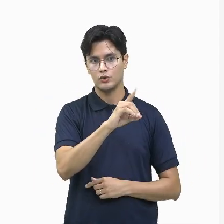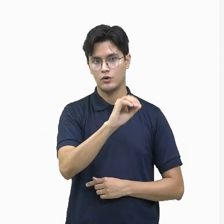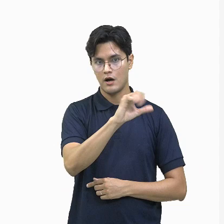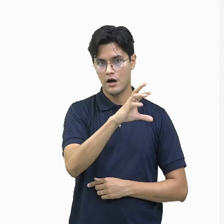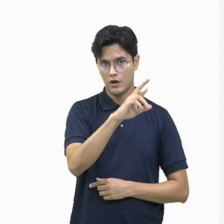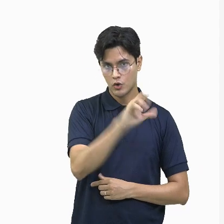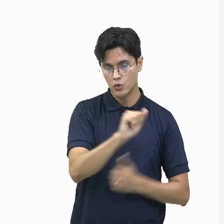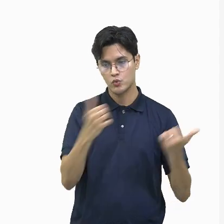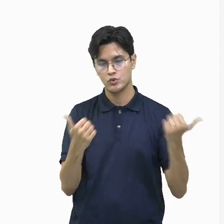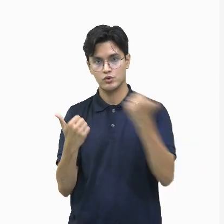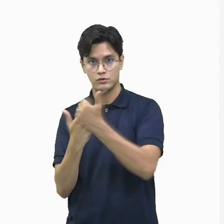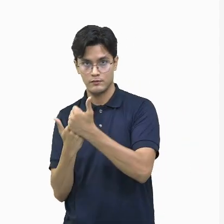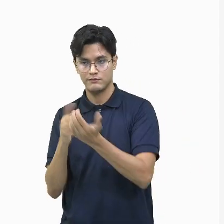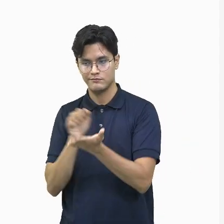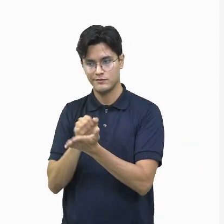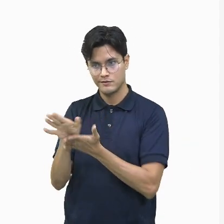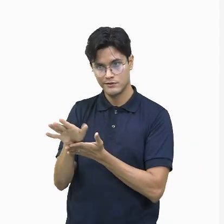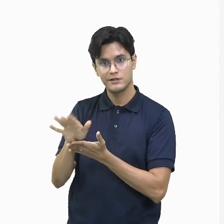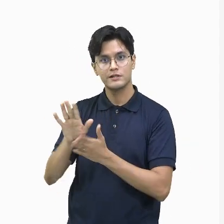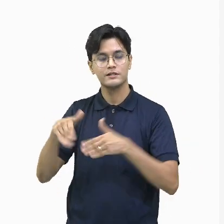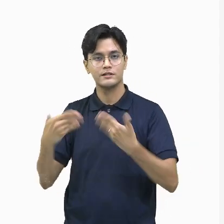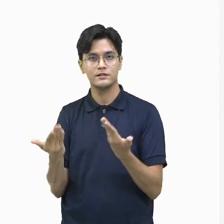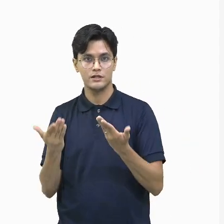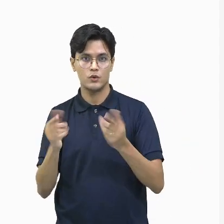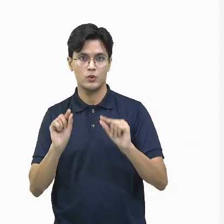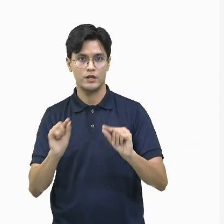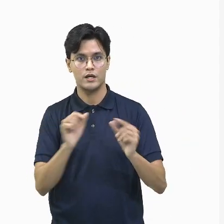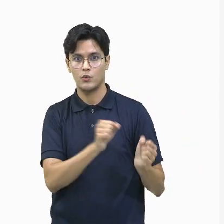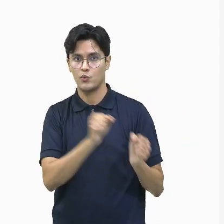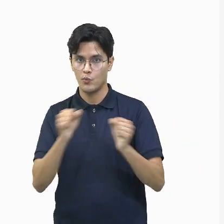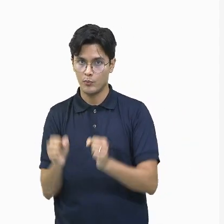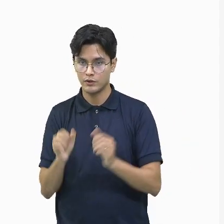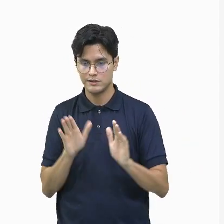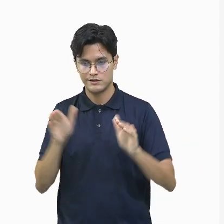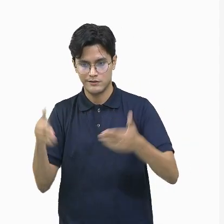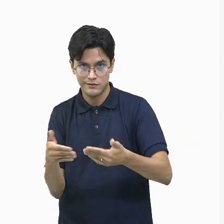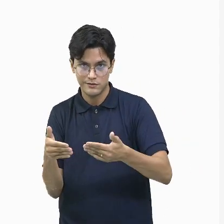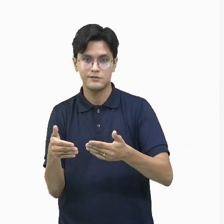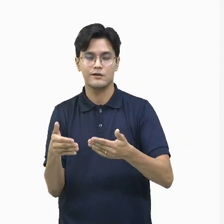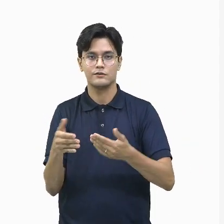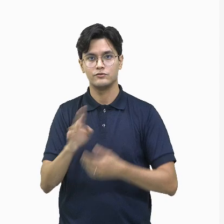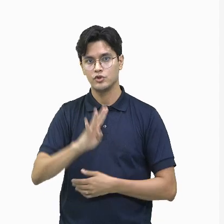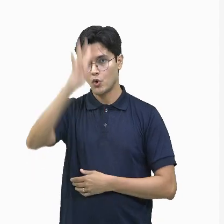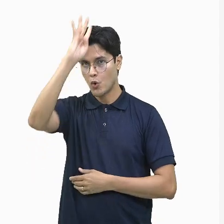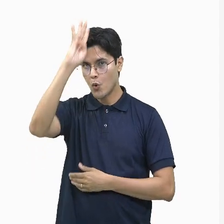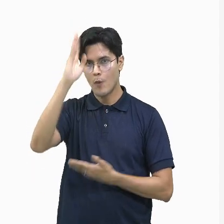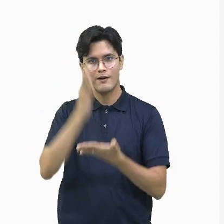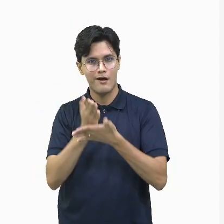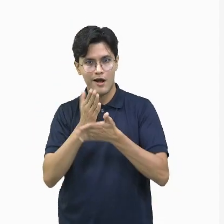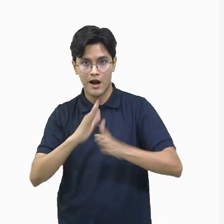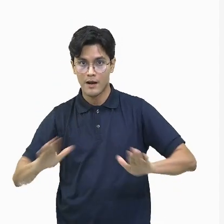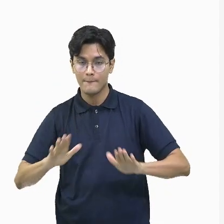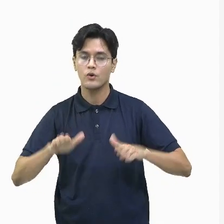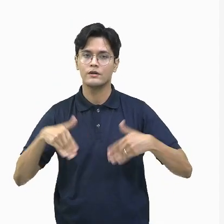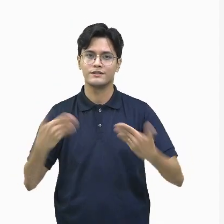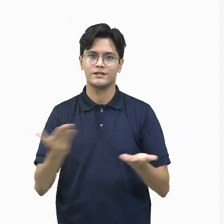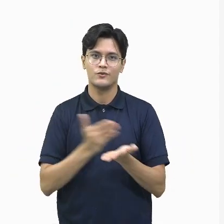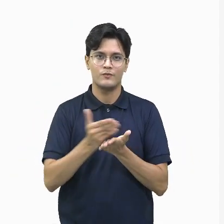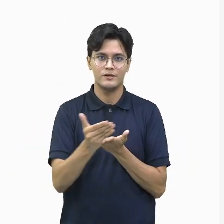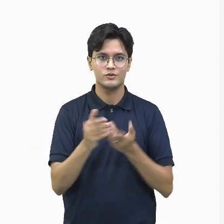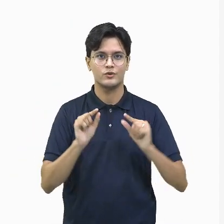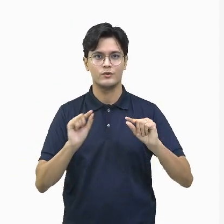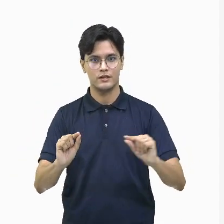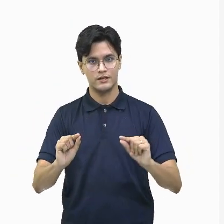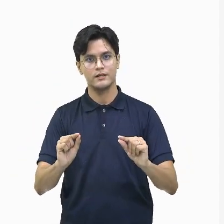o poder centralizado em Roma deixou de existir, abrindo o caminho para a fragmentação política. Então você